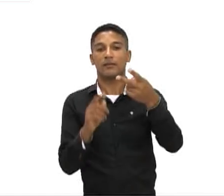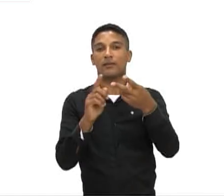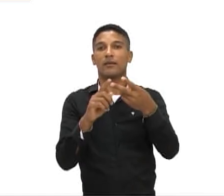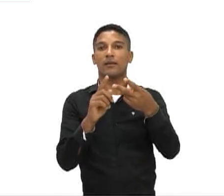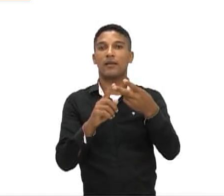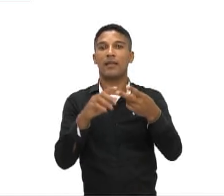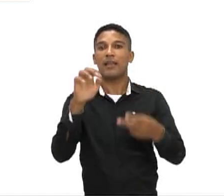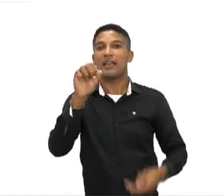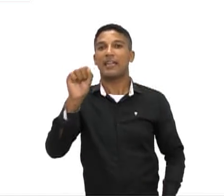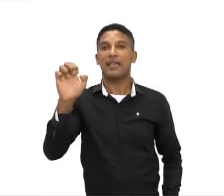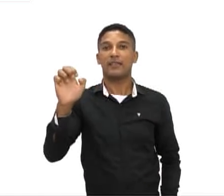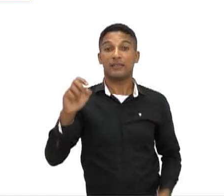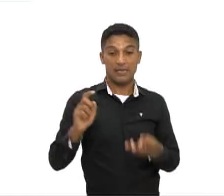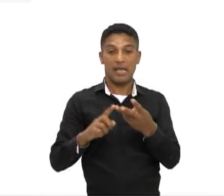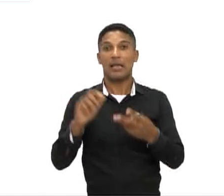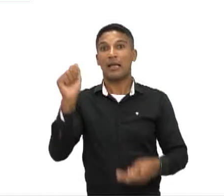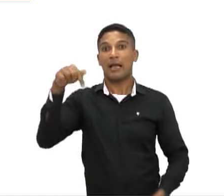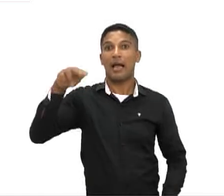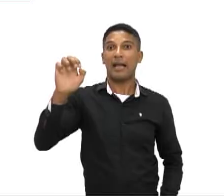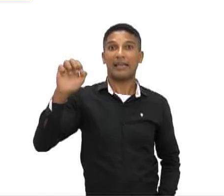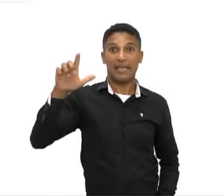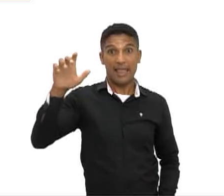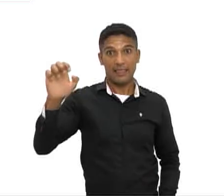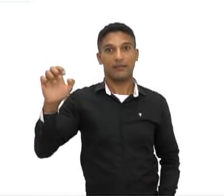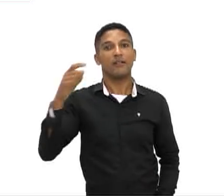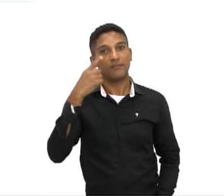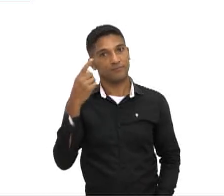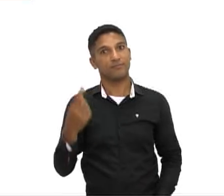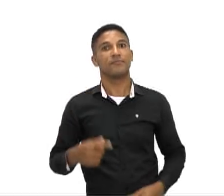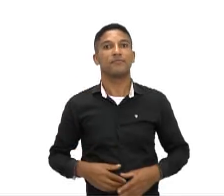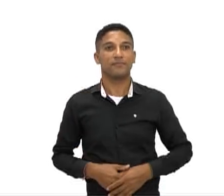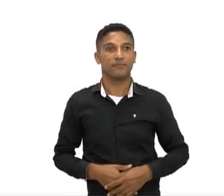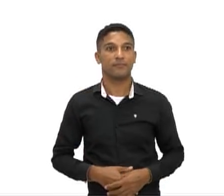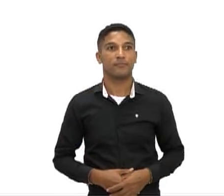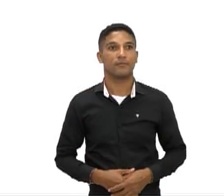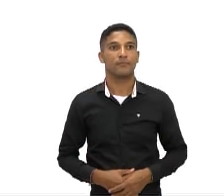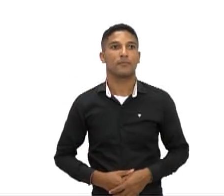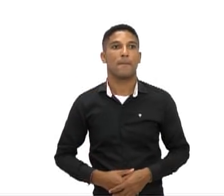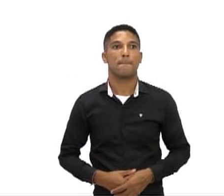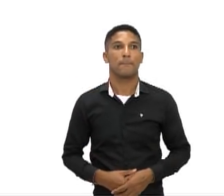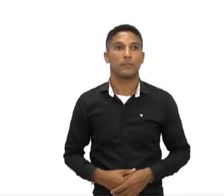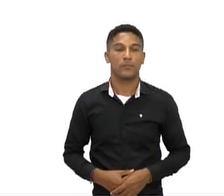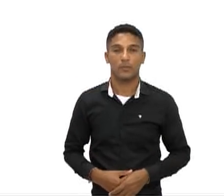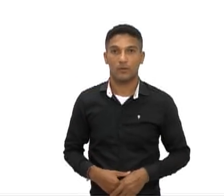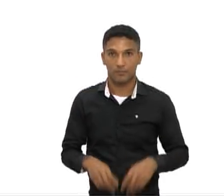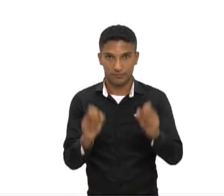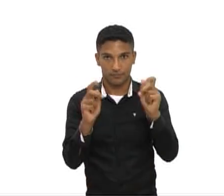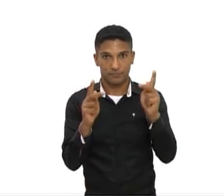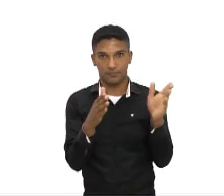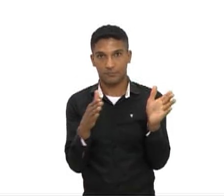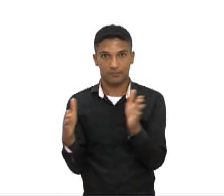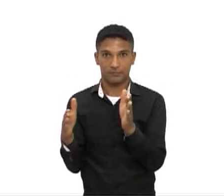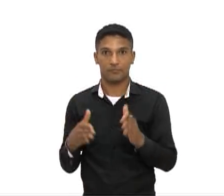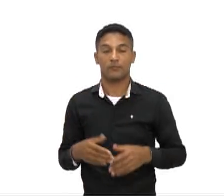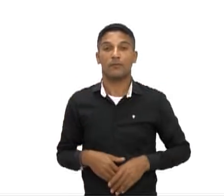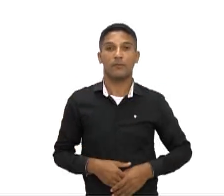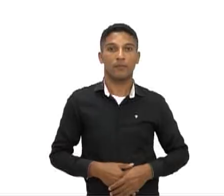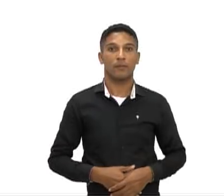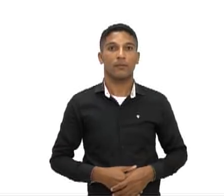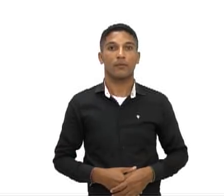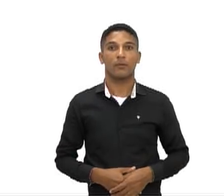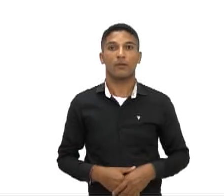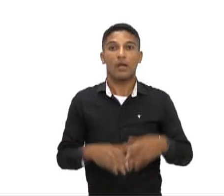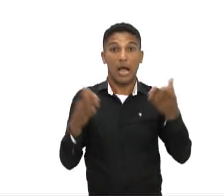versão original do conto tal qual ele foi escrito, certo? Muito bem. Vamos agora fazer uma revisão de